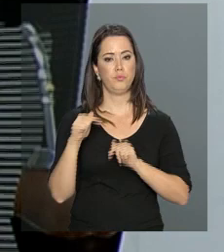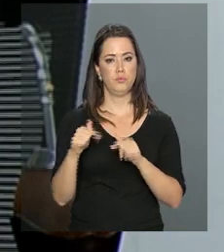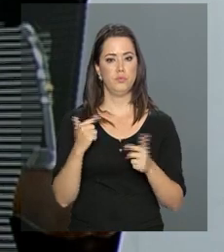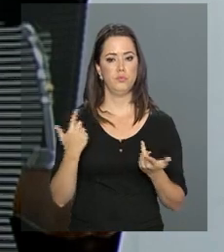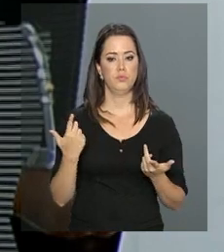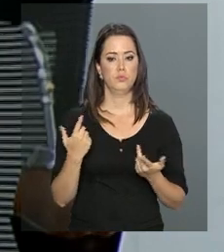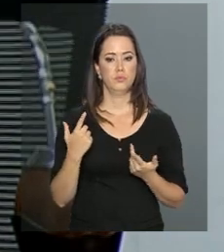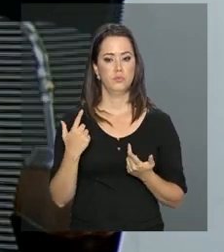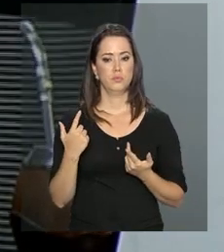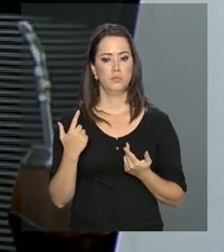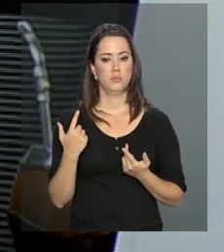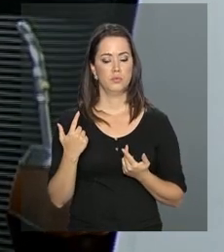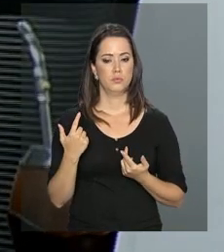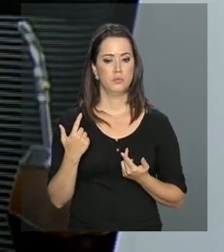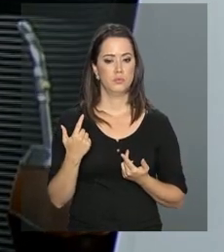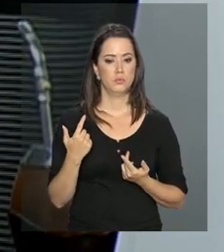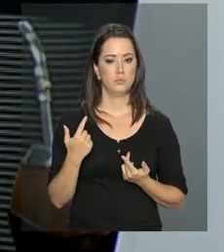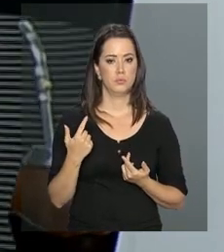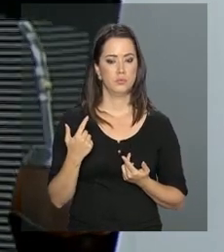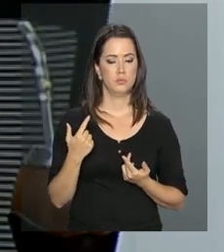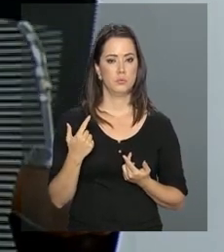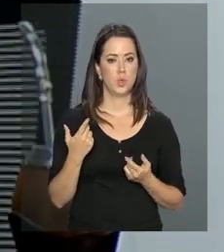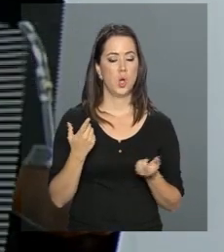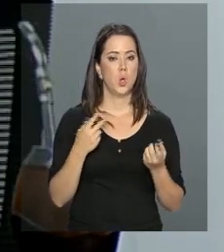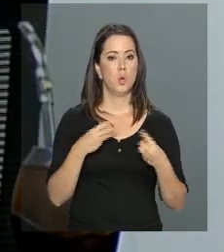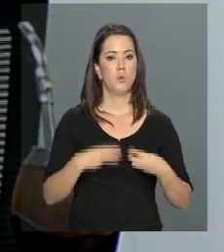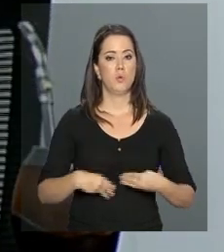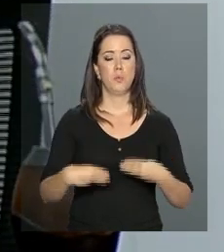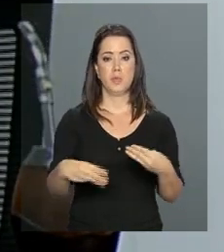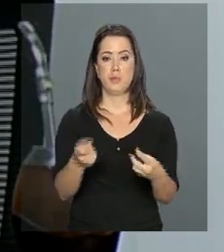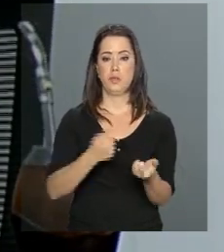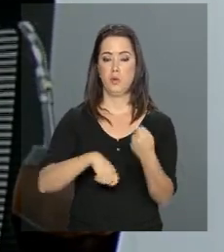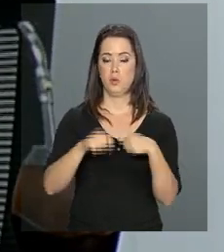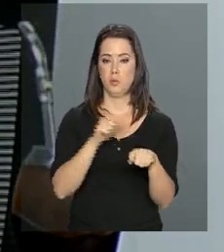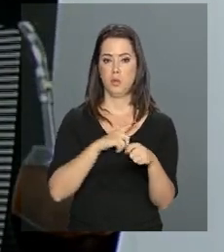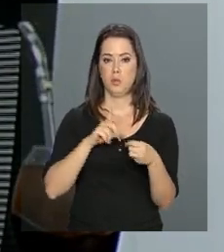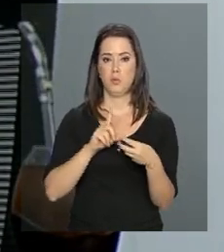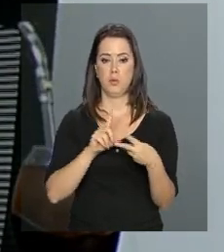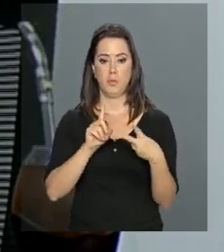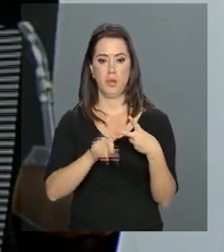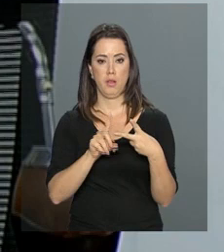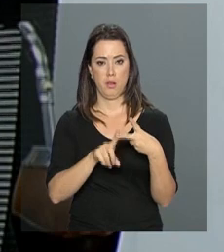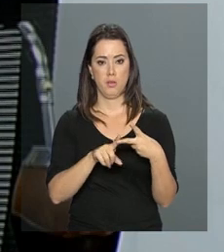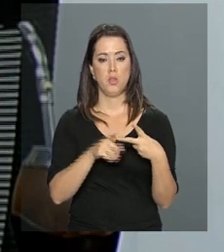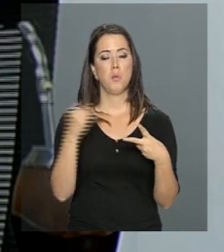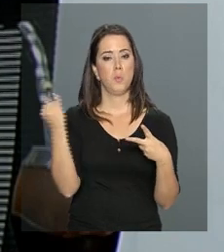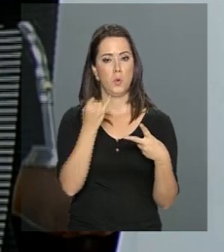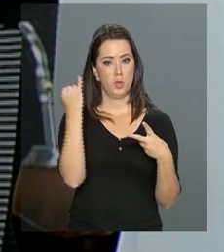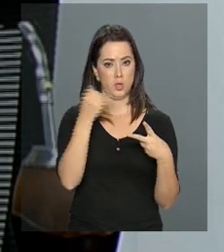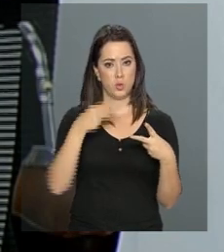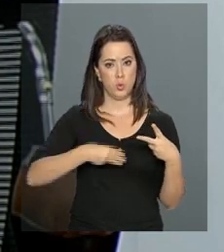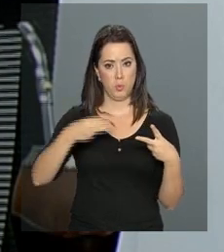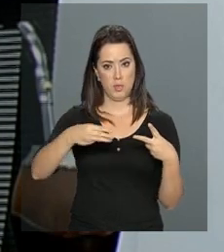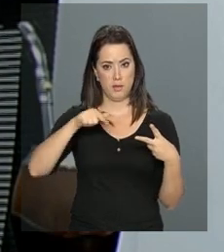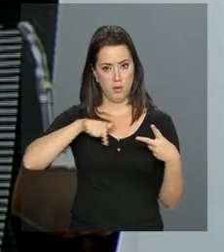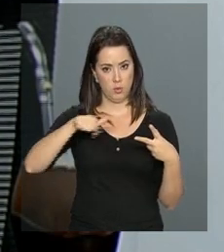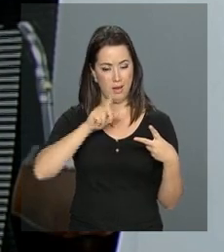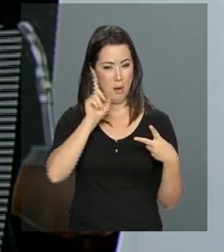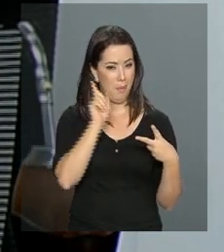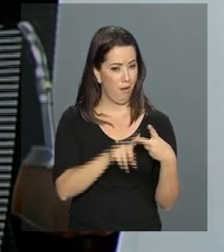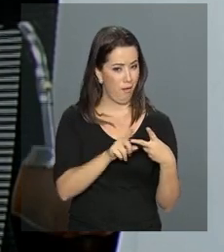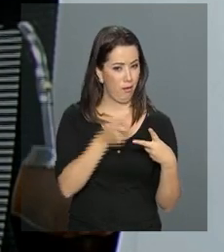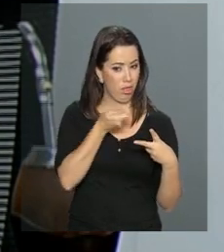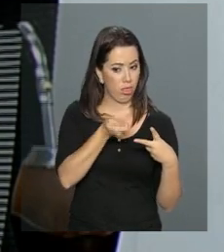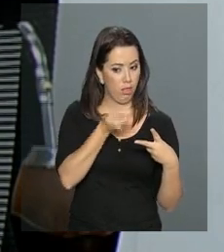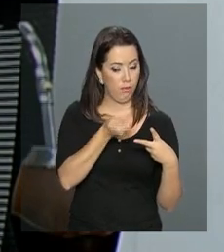é no ministério da economia vai ter uma outra parte muito importante do ministério do trabalho sob comando